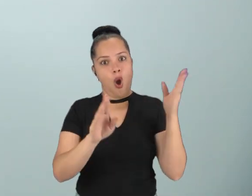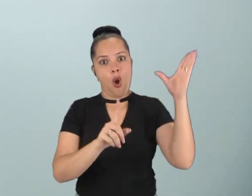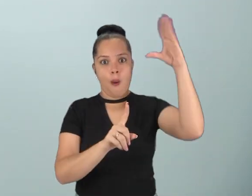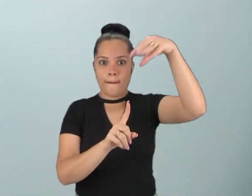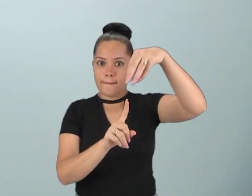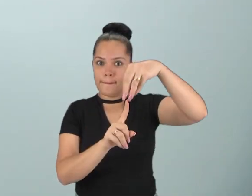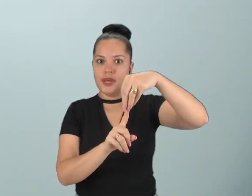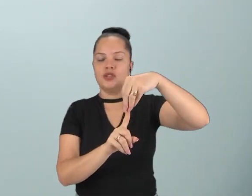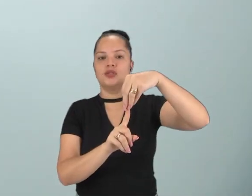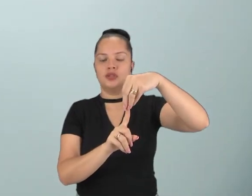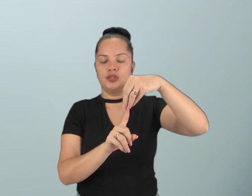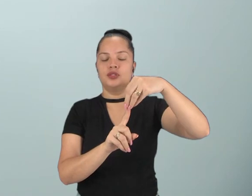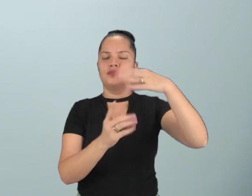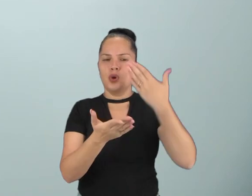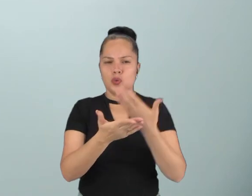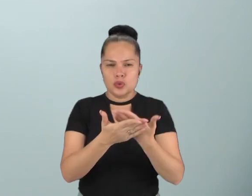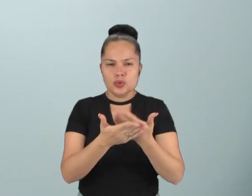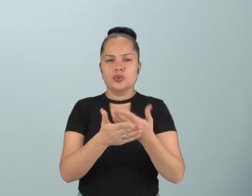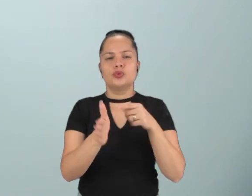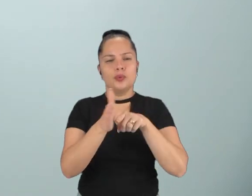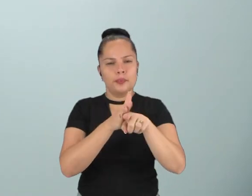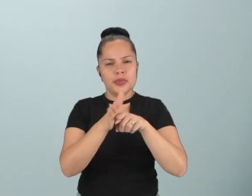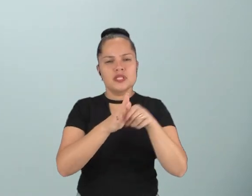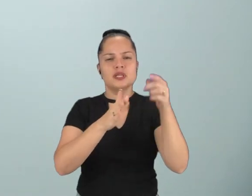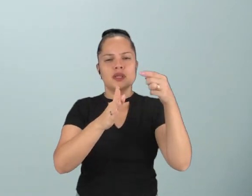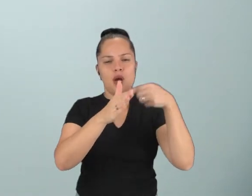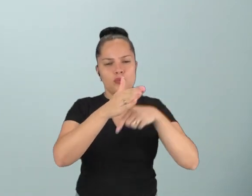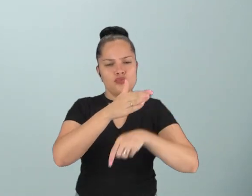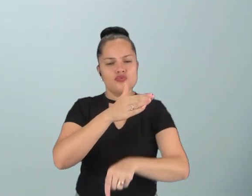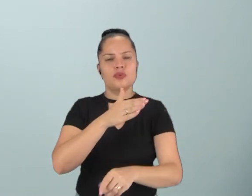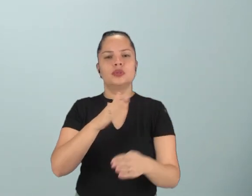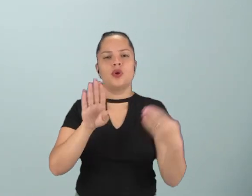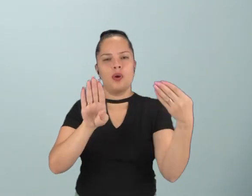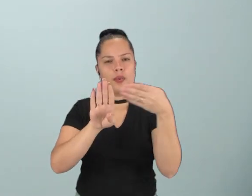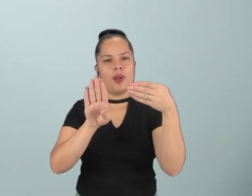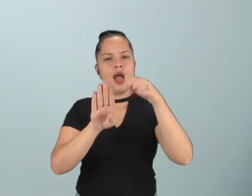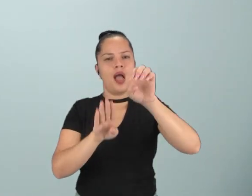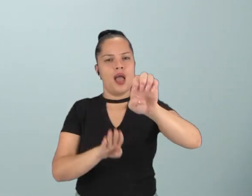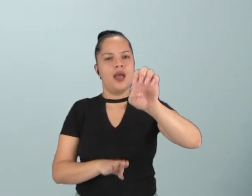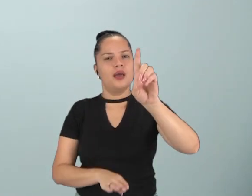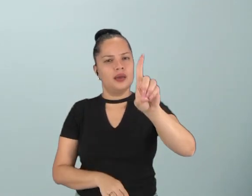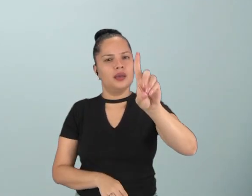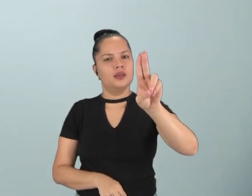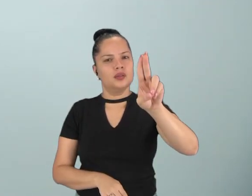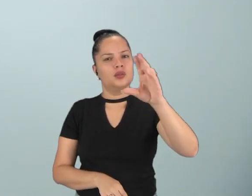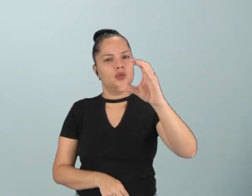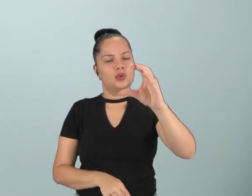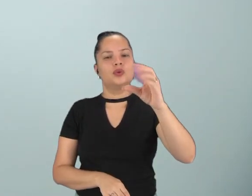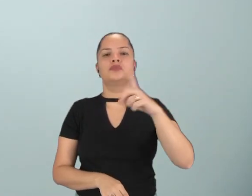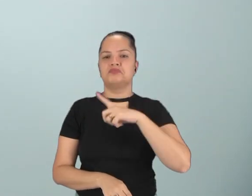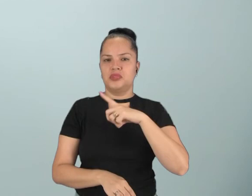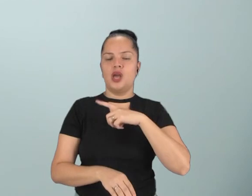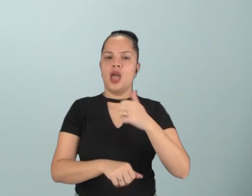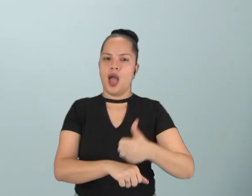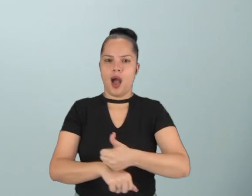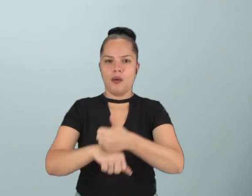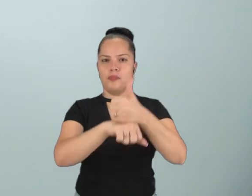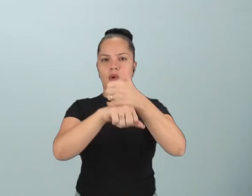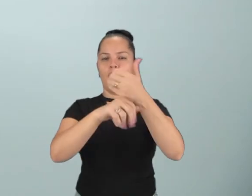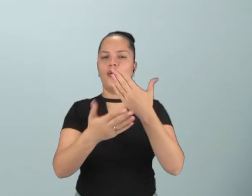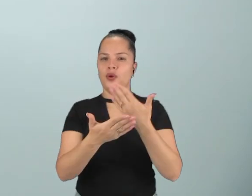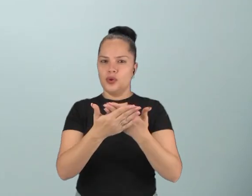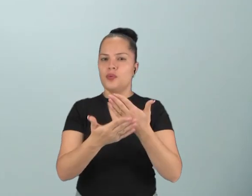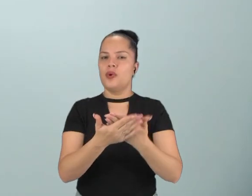mais a fundo sobre esse conteúdo. Acessem, claro, a nossa plataforma Eduque, vocês vão encontrar apoio lá para vocês com outras aulas